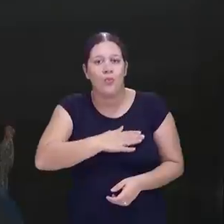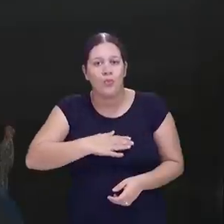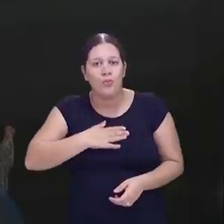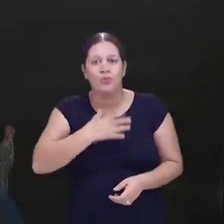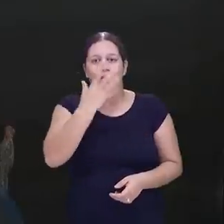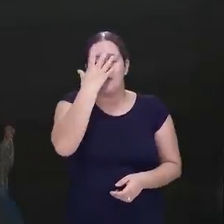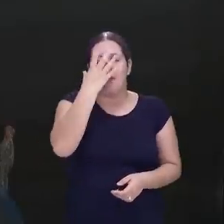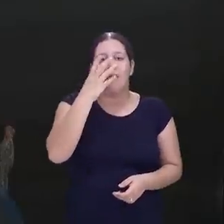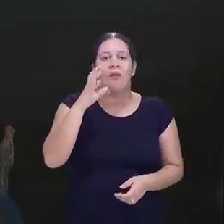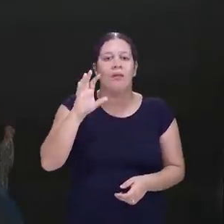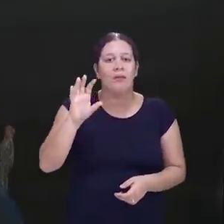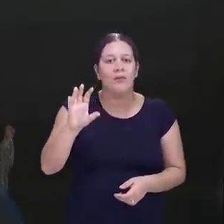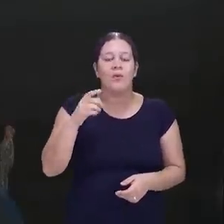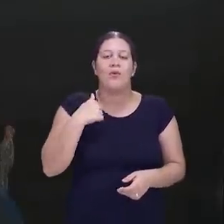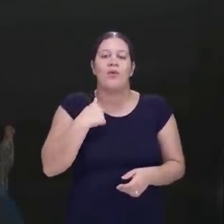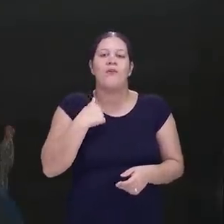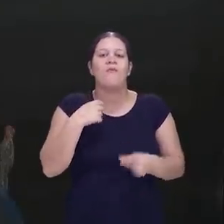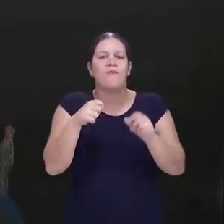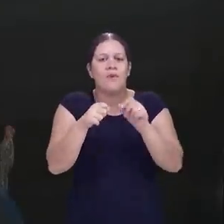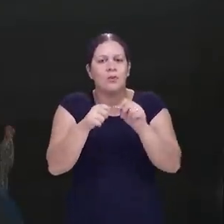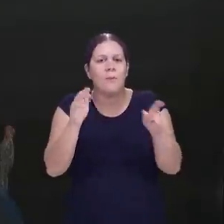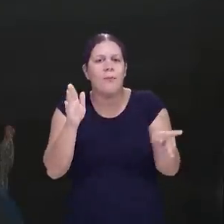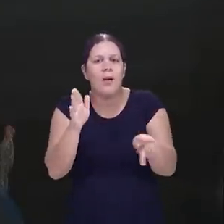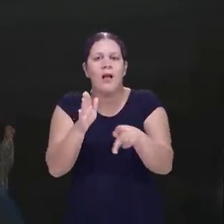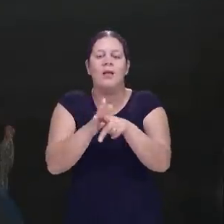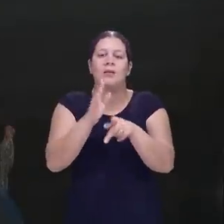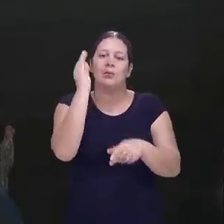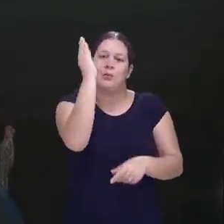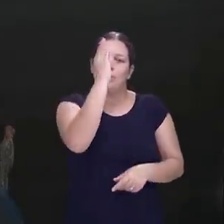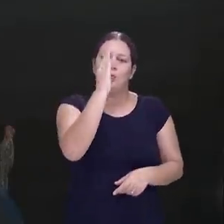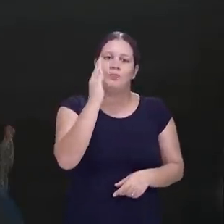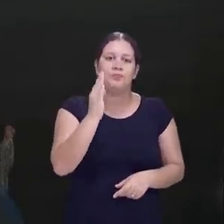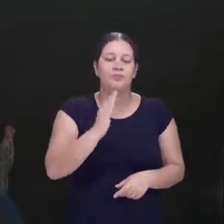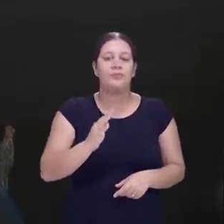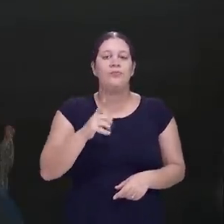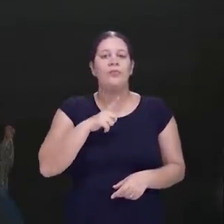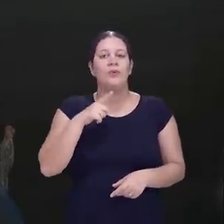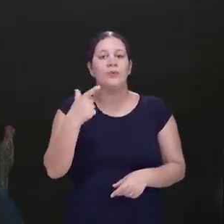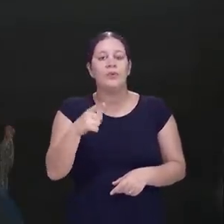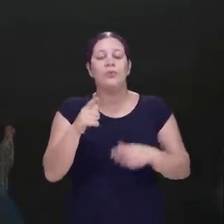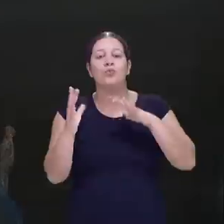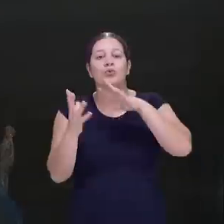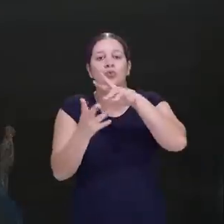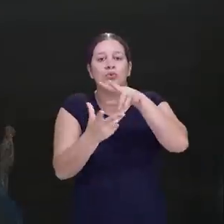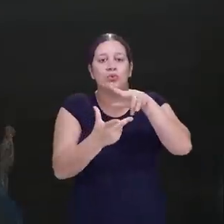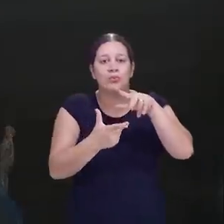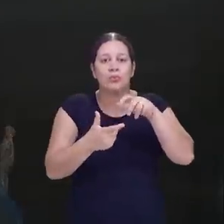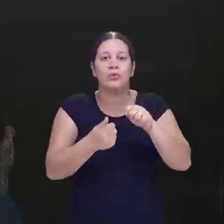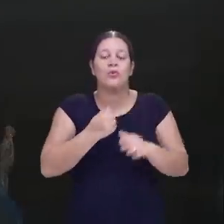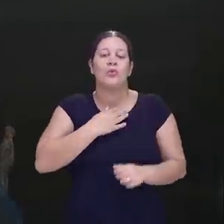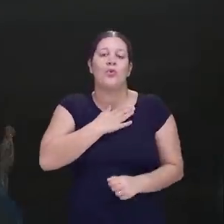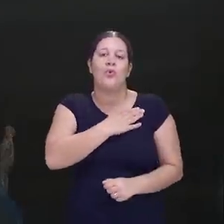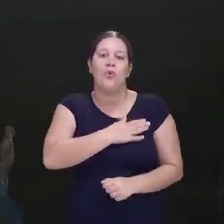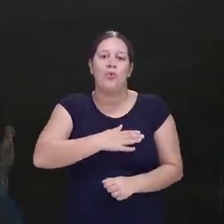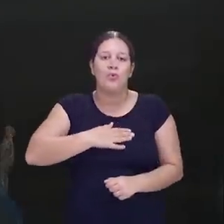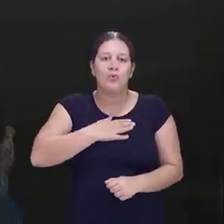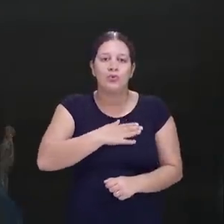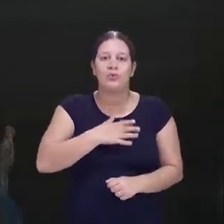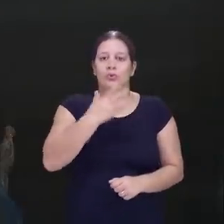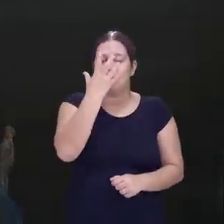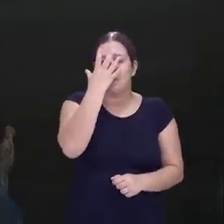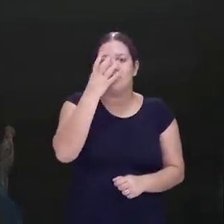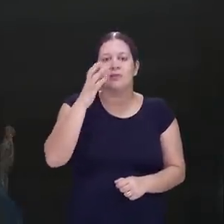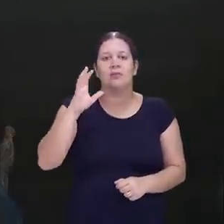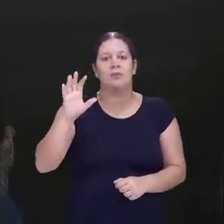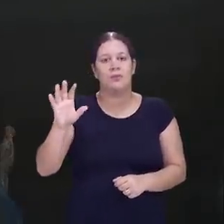carnaval, eu faço parte do povo brasileiro. Claro, tudo bem, não tem todo mundo no Brasil que gosta de carnaval,